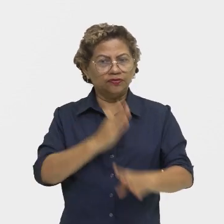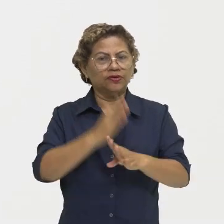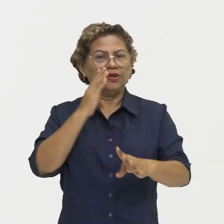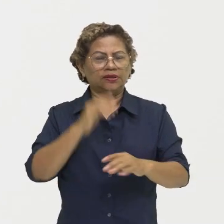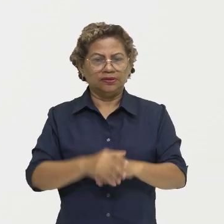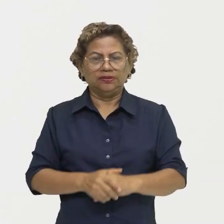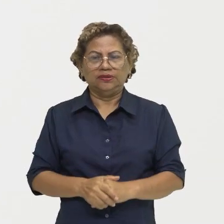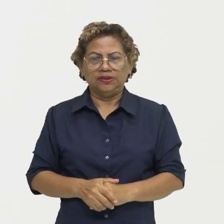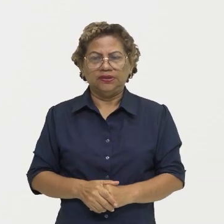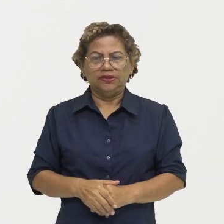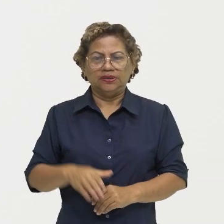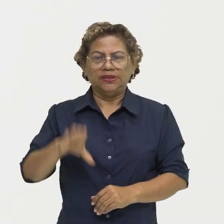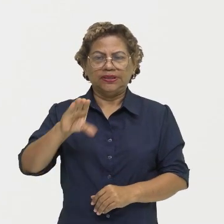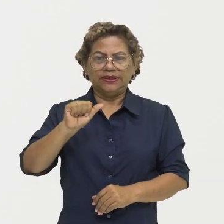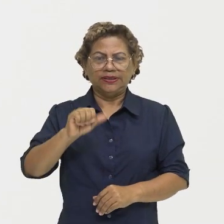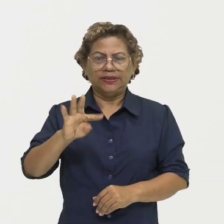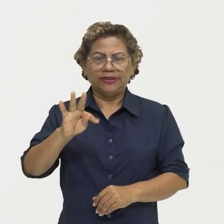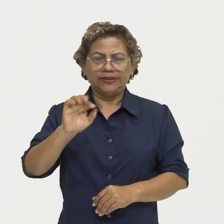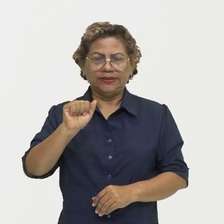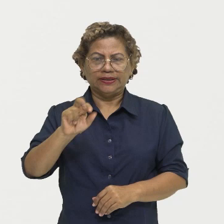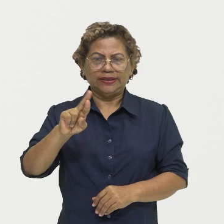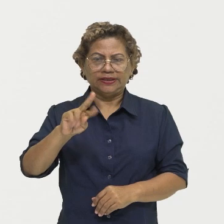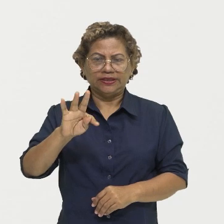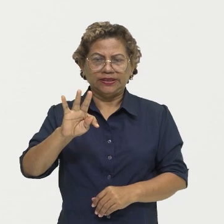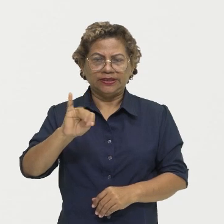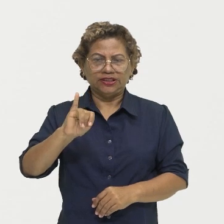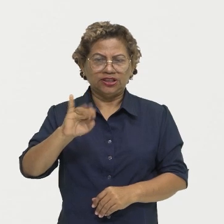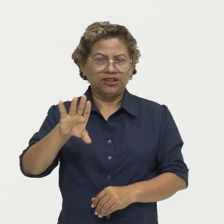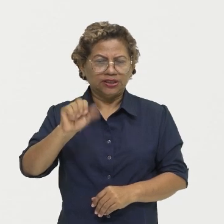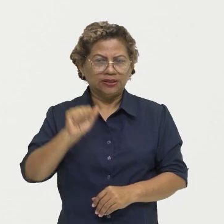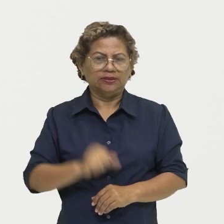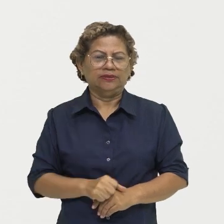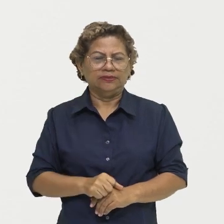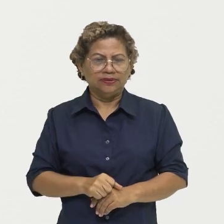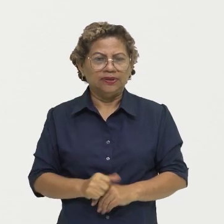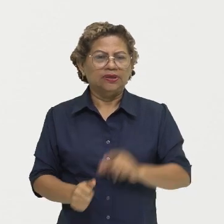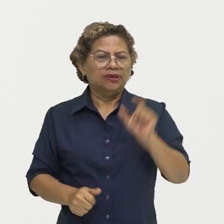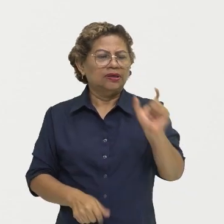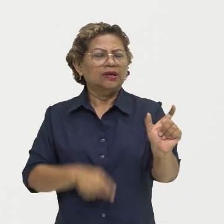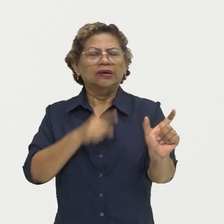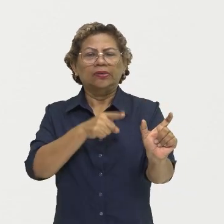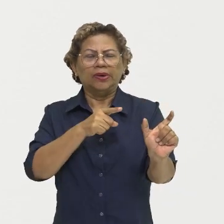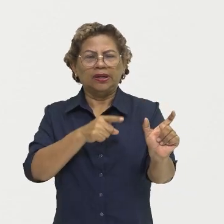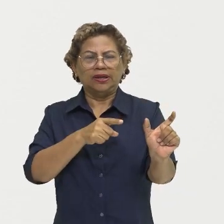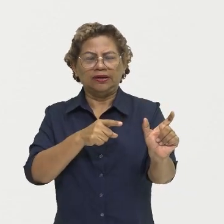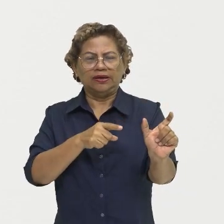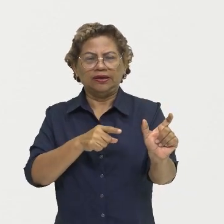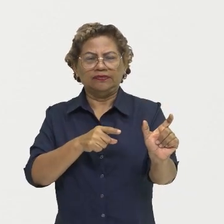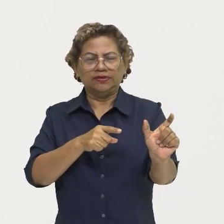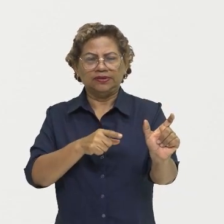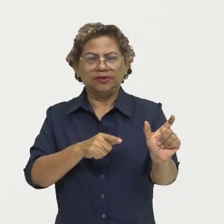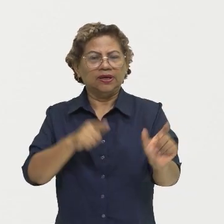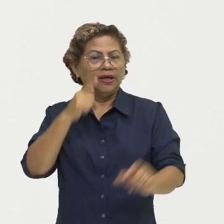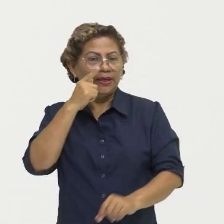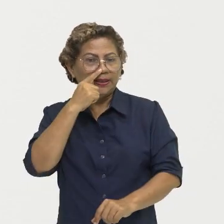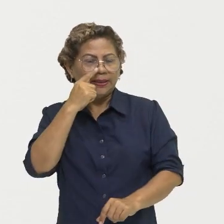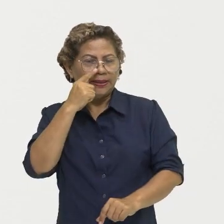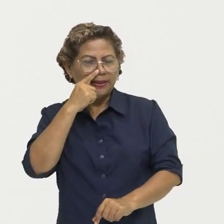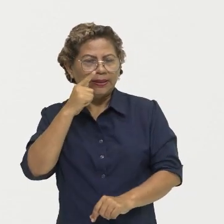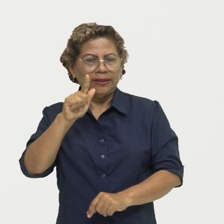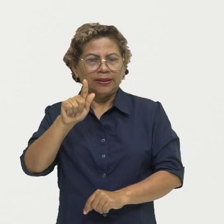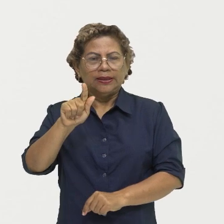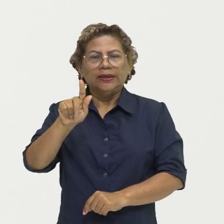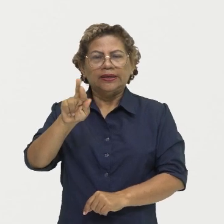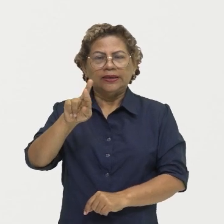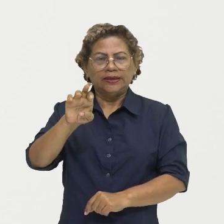função catártica, né? Que é o quê? A catarse é um termo grego, né? Que se constitui numa